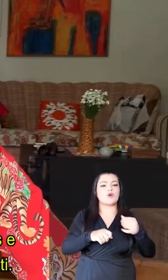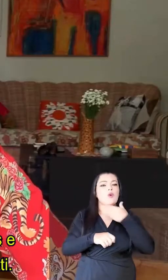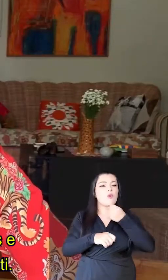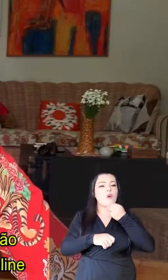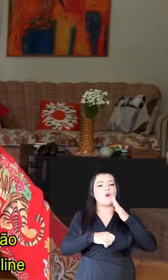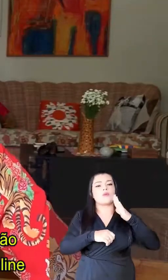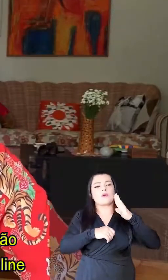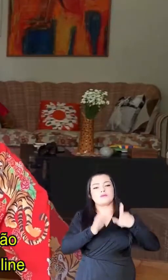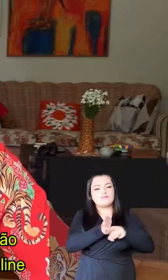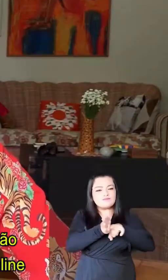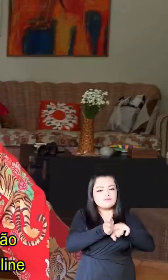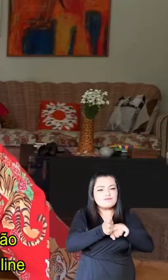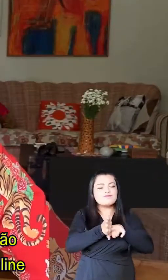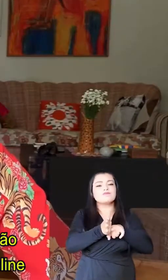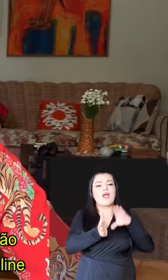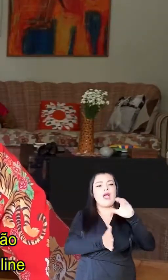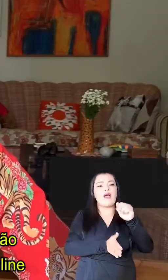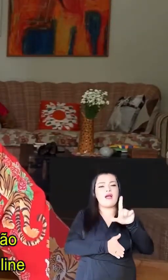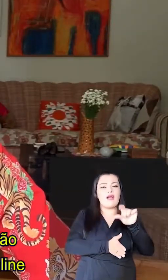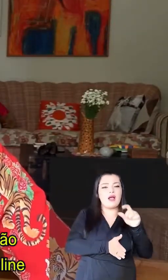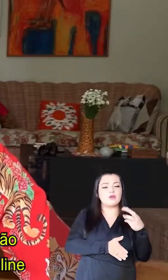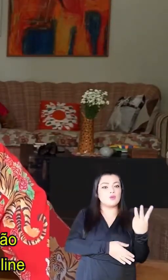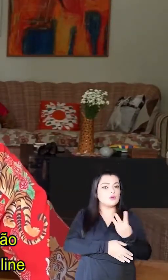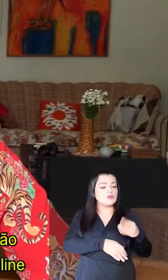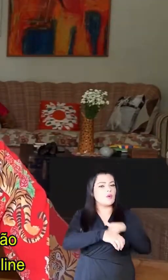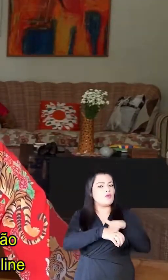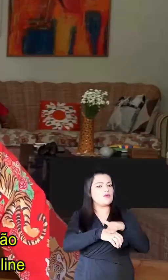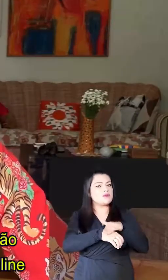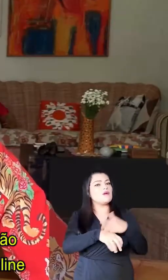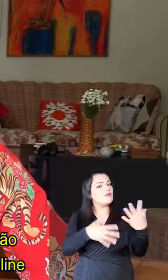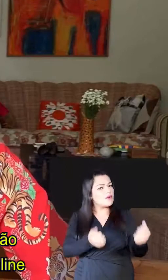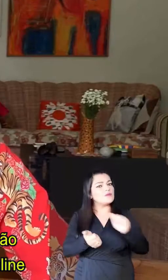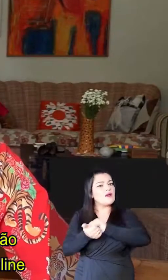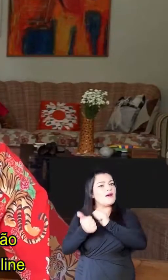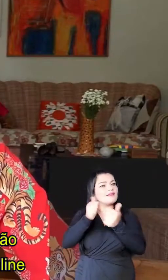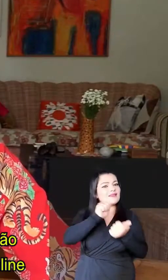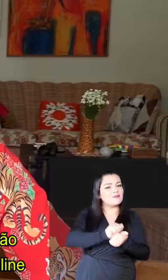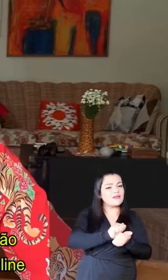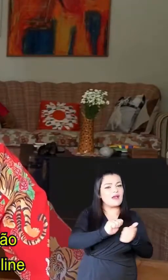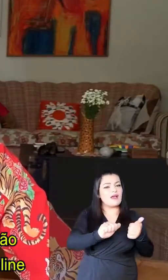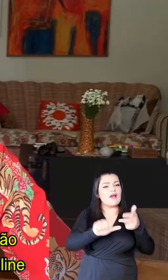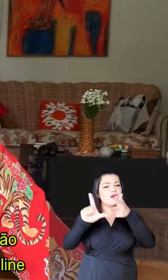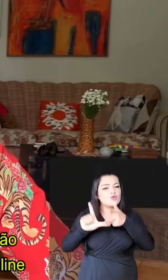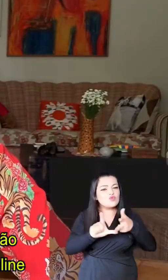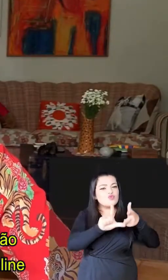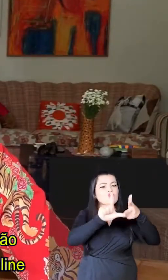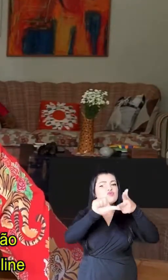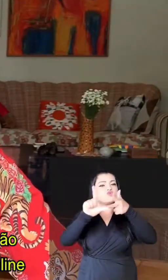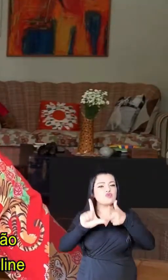Carlos Chechetti. E aí, nesse momento, a gente falou, por que não transformar essas visitas